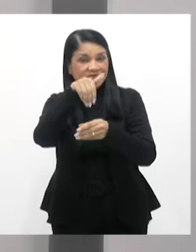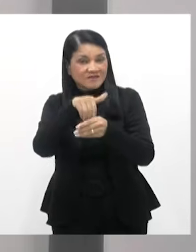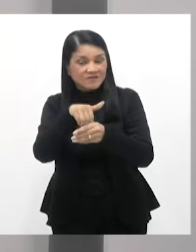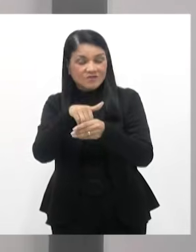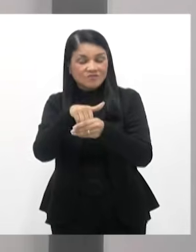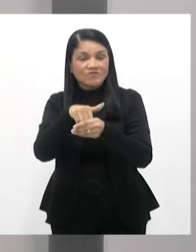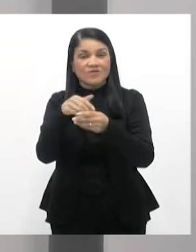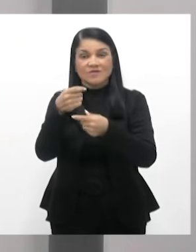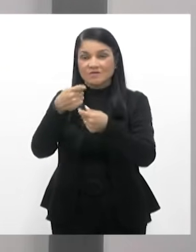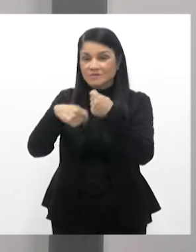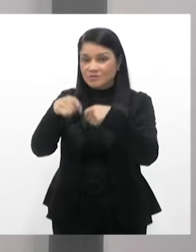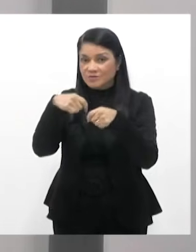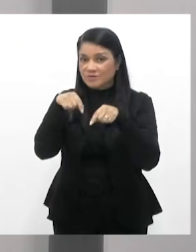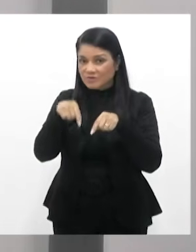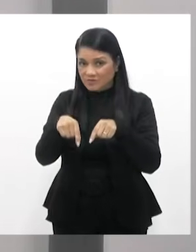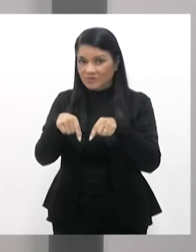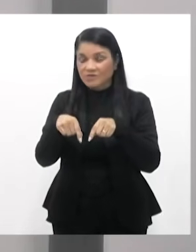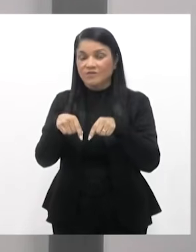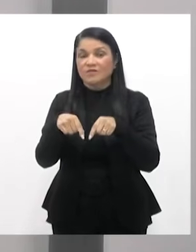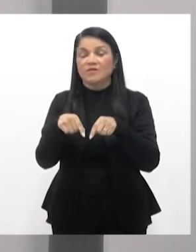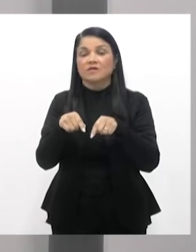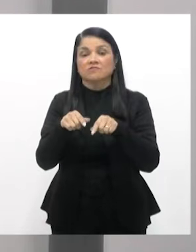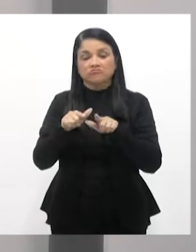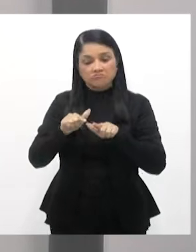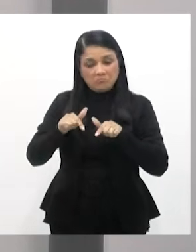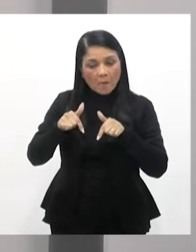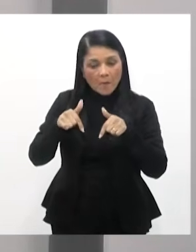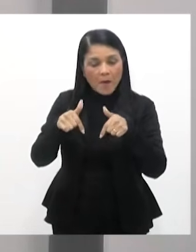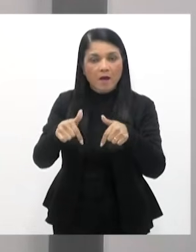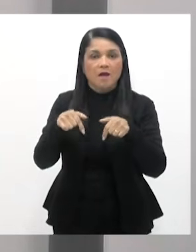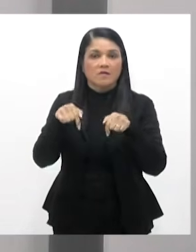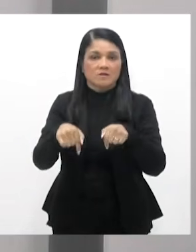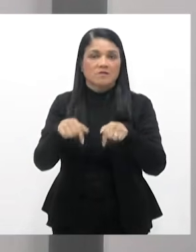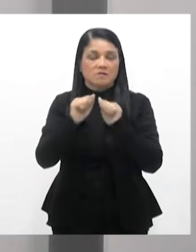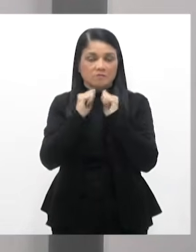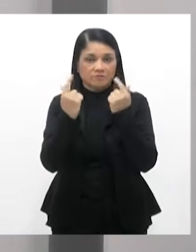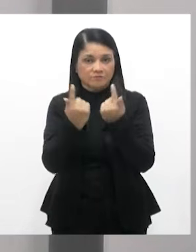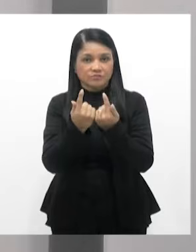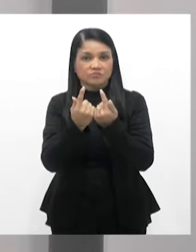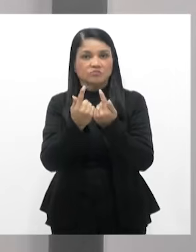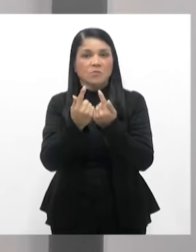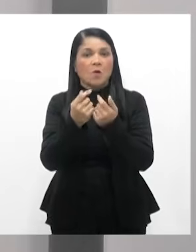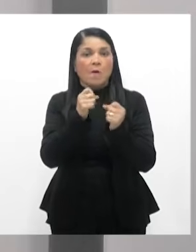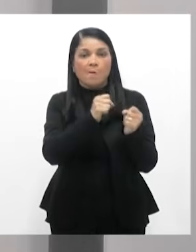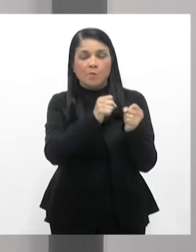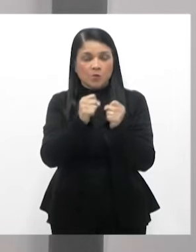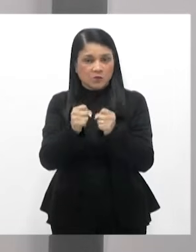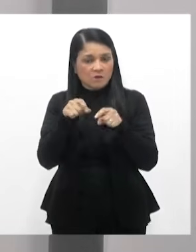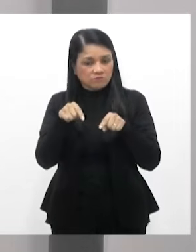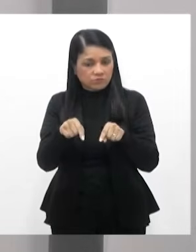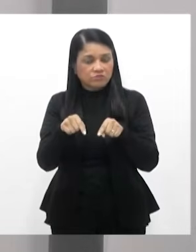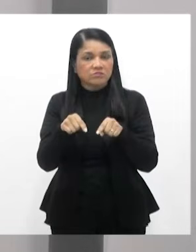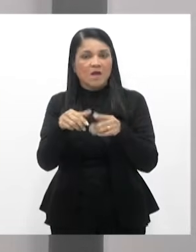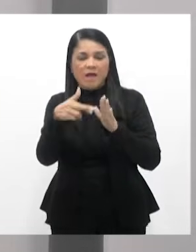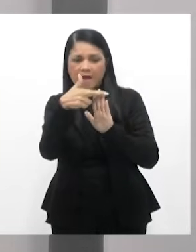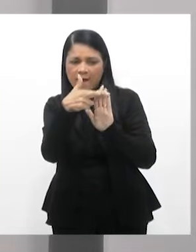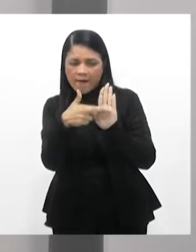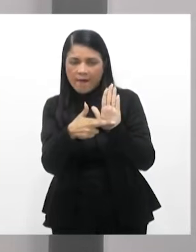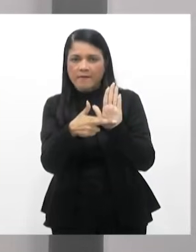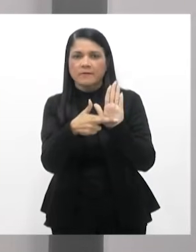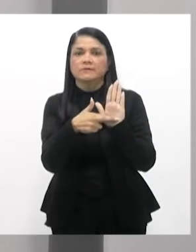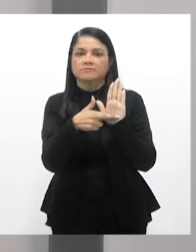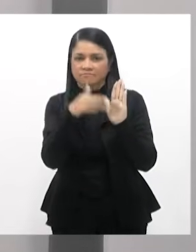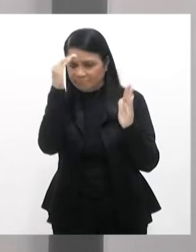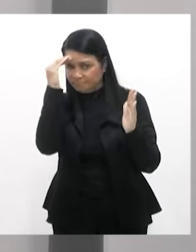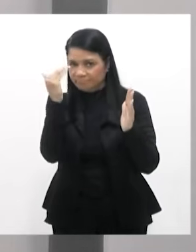que a Casa, e é o que estamos fazendo, está exercendo o seu pleno poder de autotutela, estabelecer o seu regramento, e é dessa